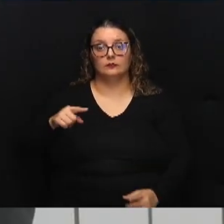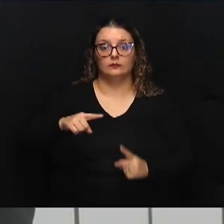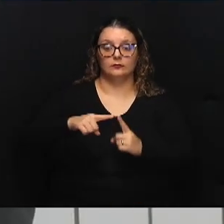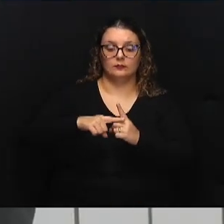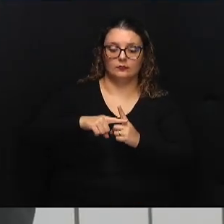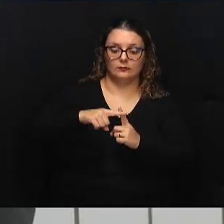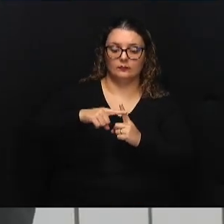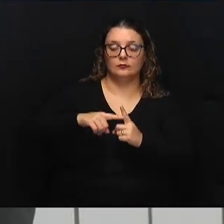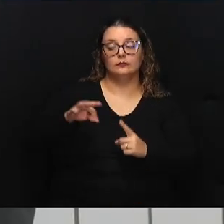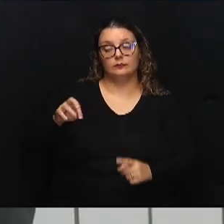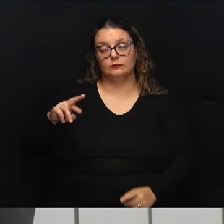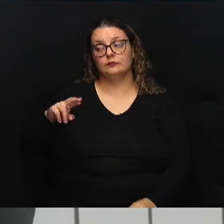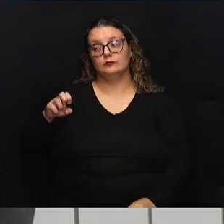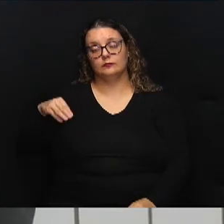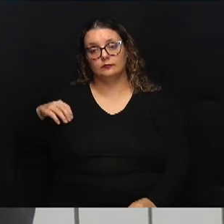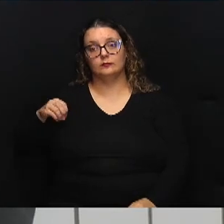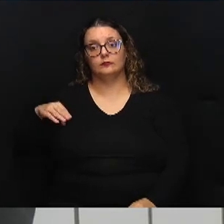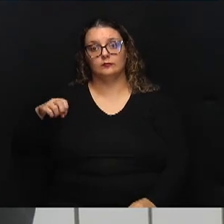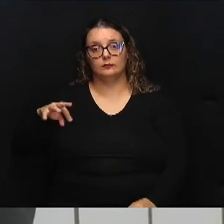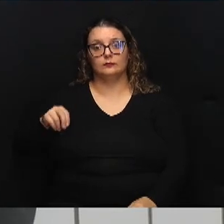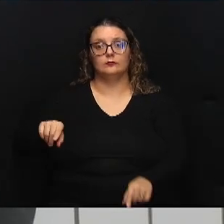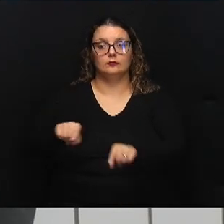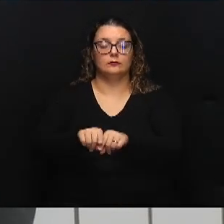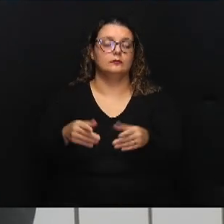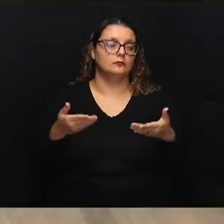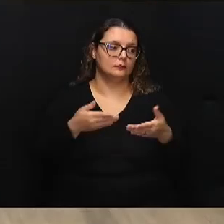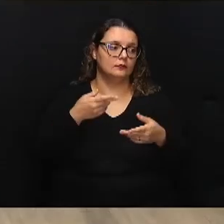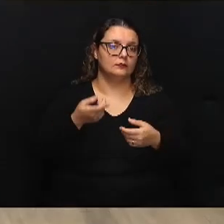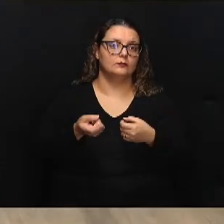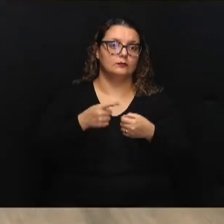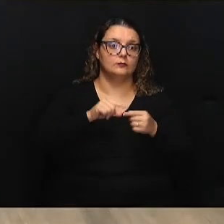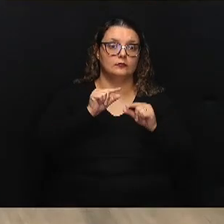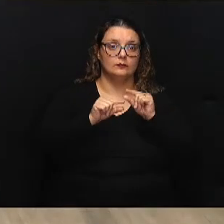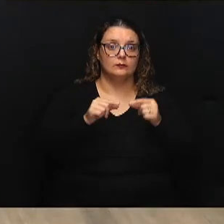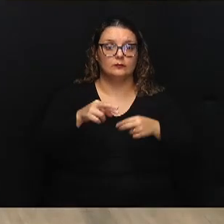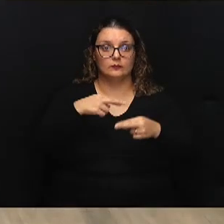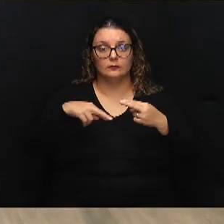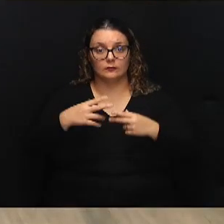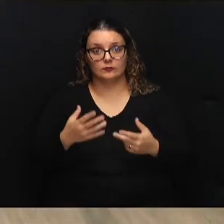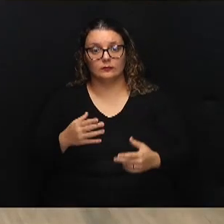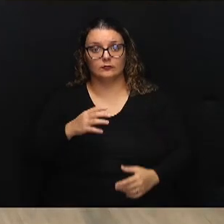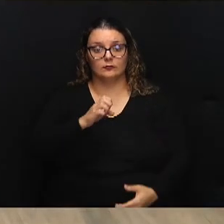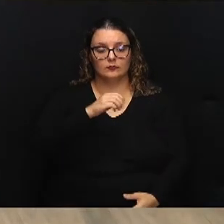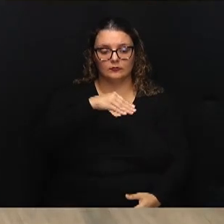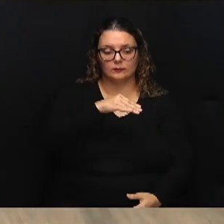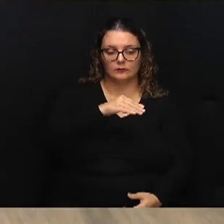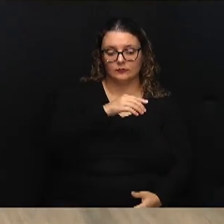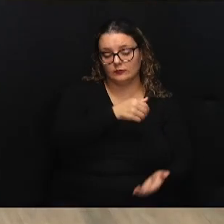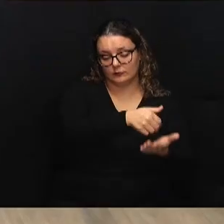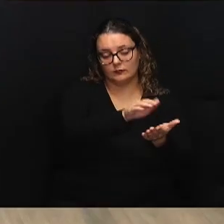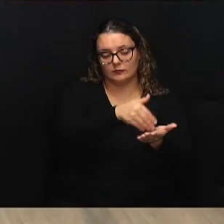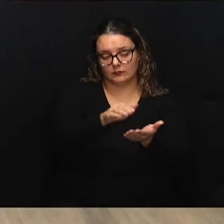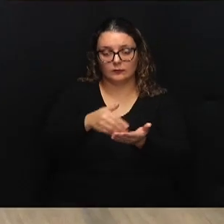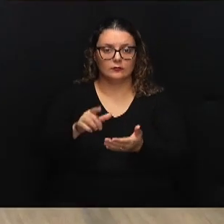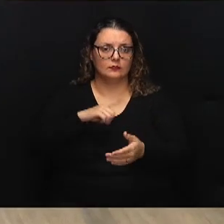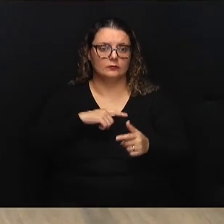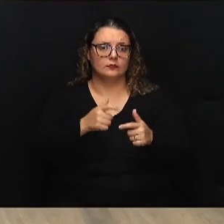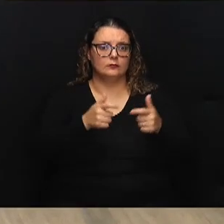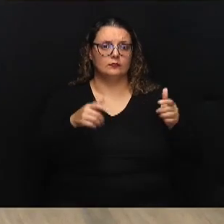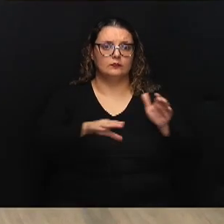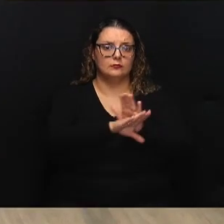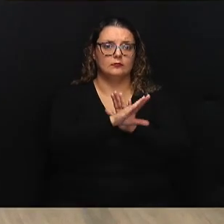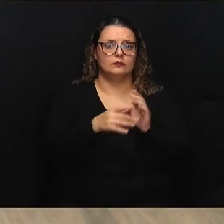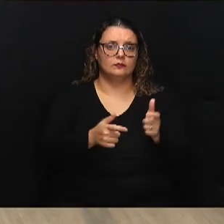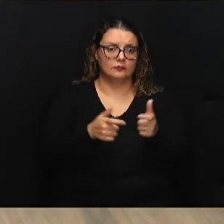também. Exatamente. Agora, voltando um pouco nessa questão das demissões, a gente teve um aumento muito grande